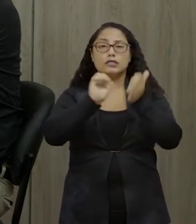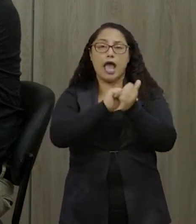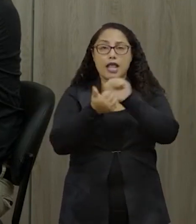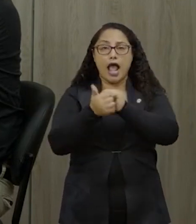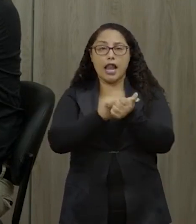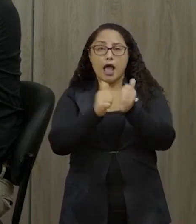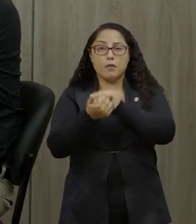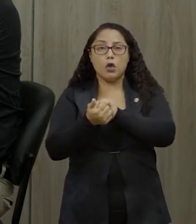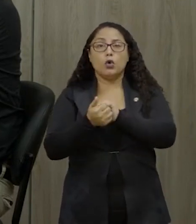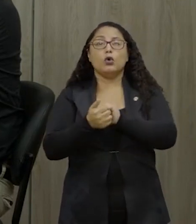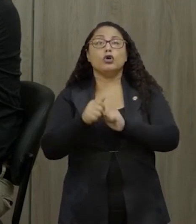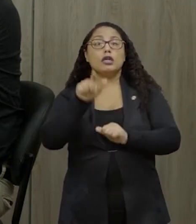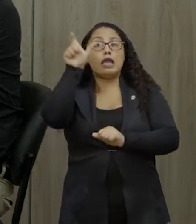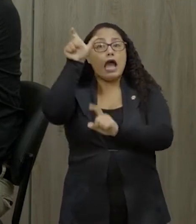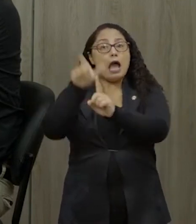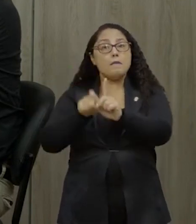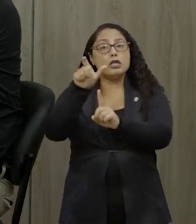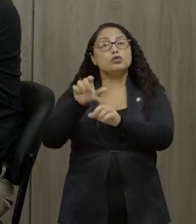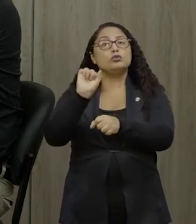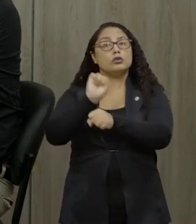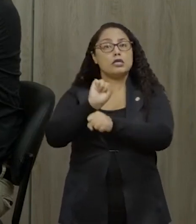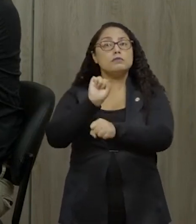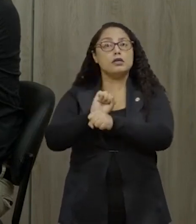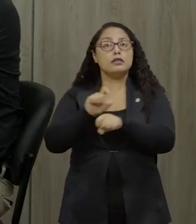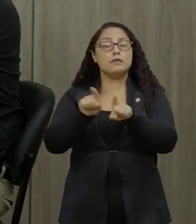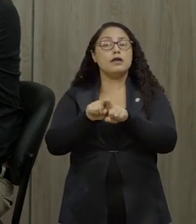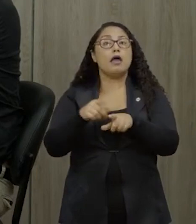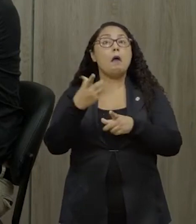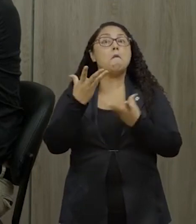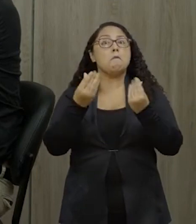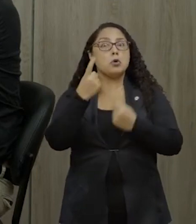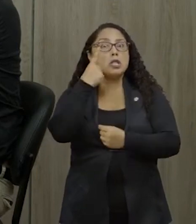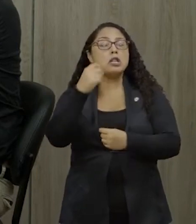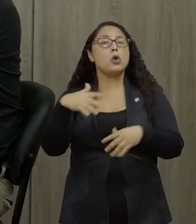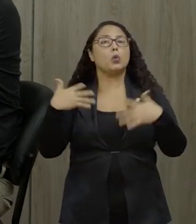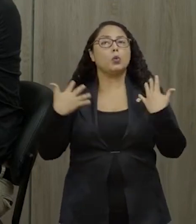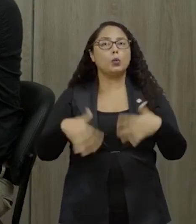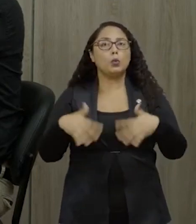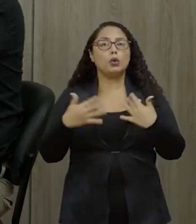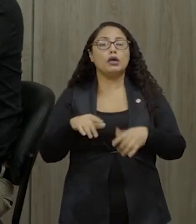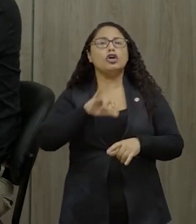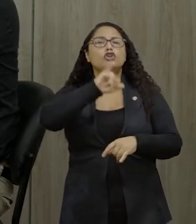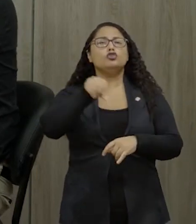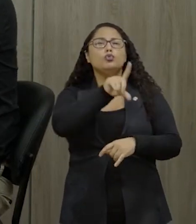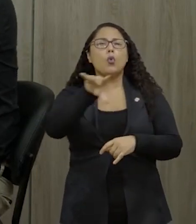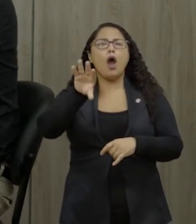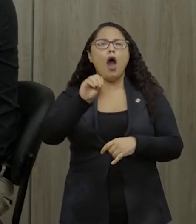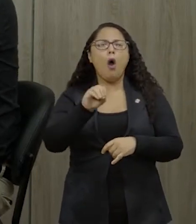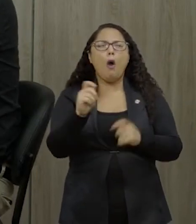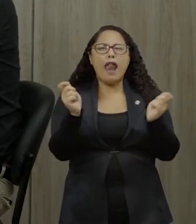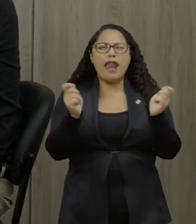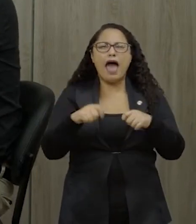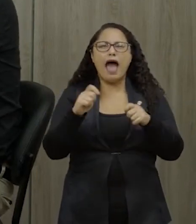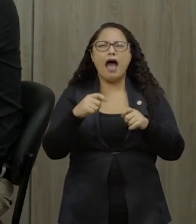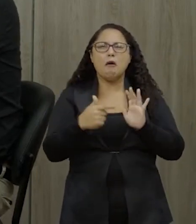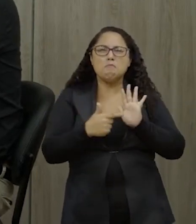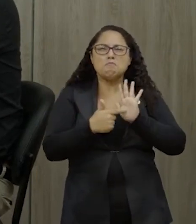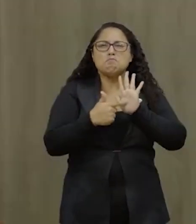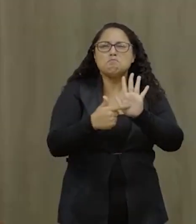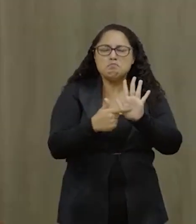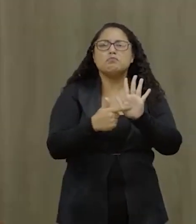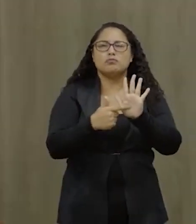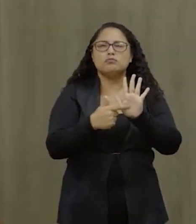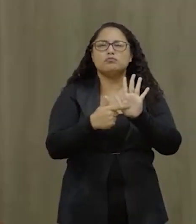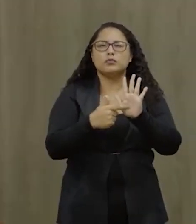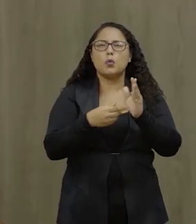se adaptar ao que o usuário está esperando. Isso é muito interessante. Muito interessante. João, será que dá pra gente tornar isso um